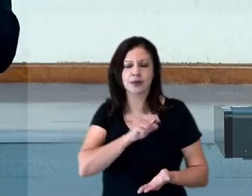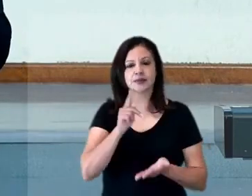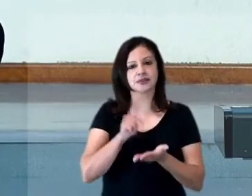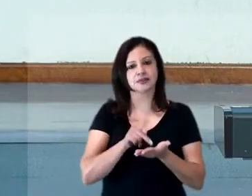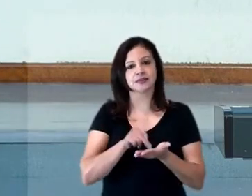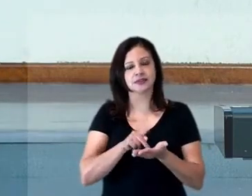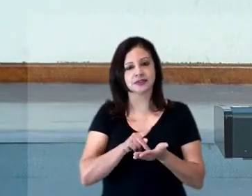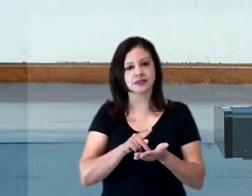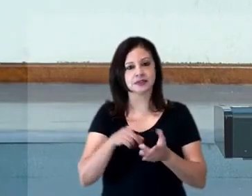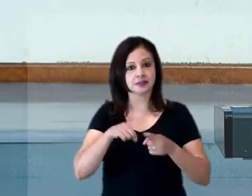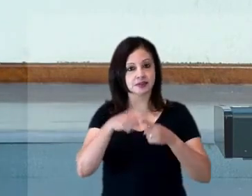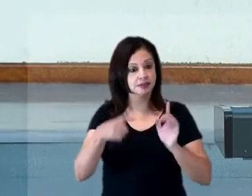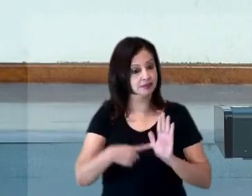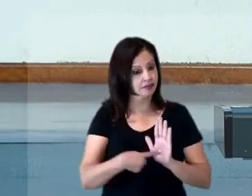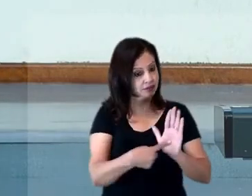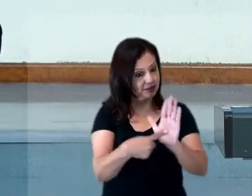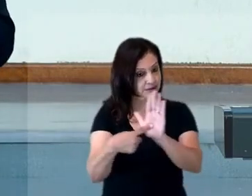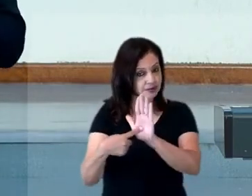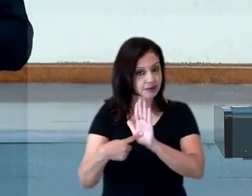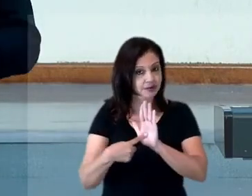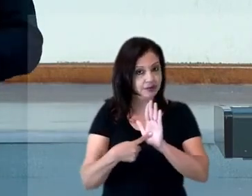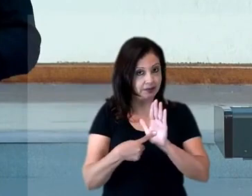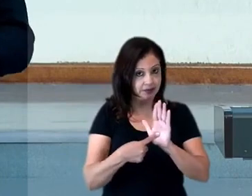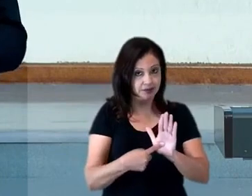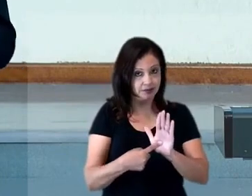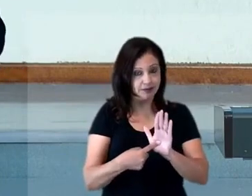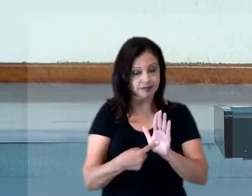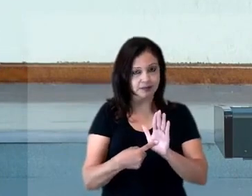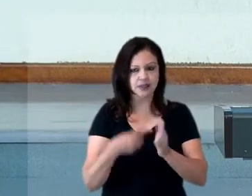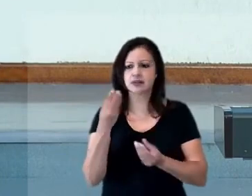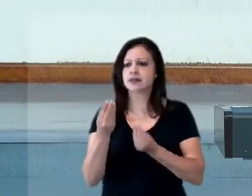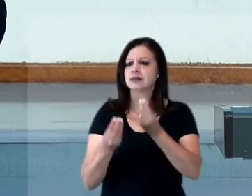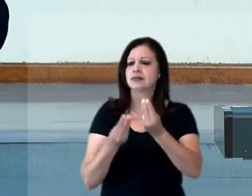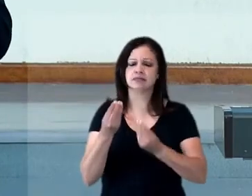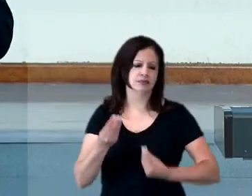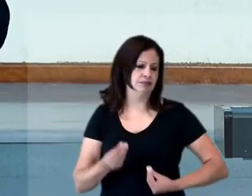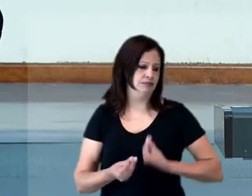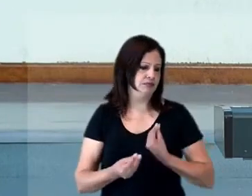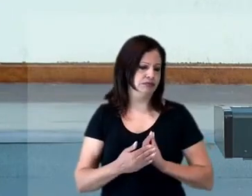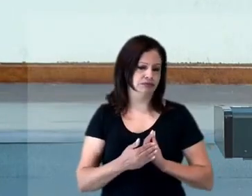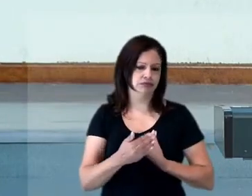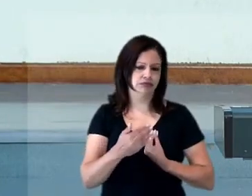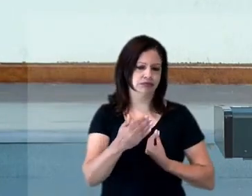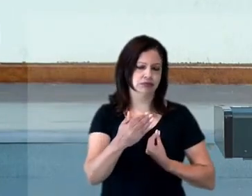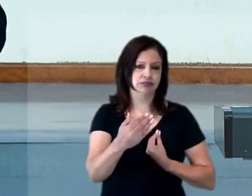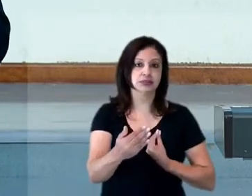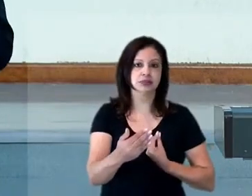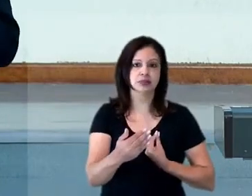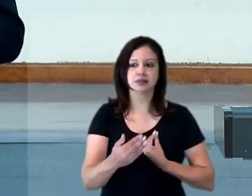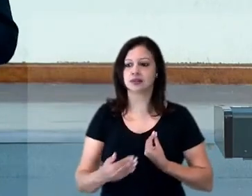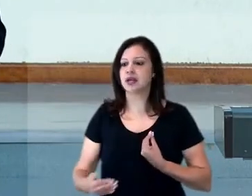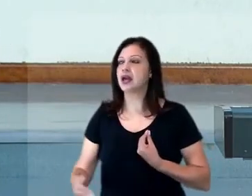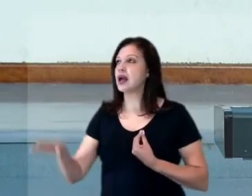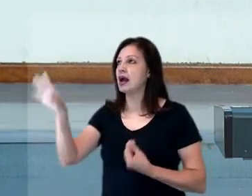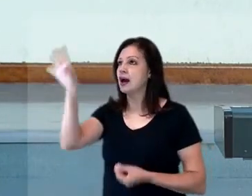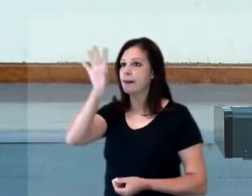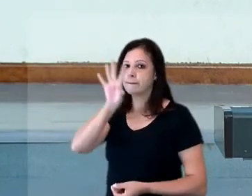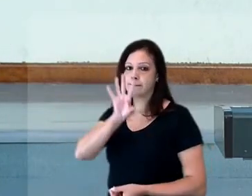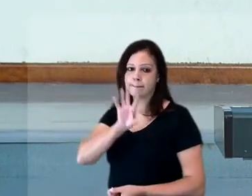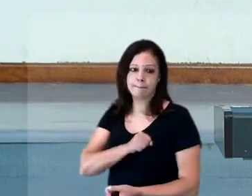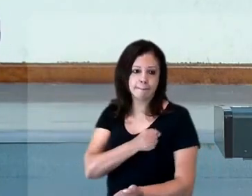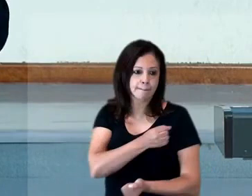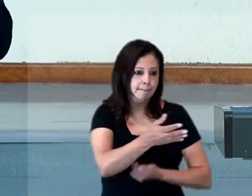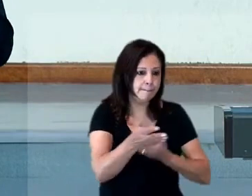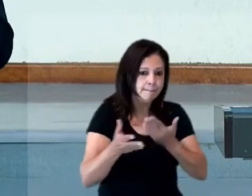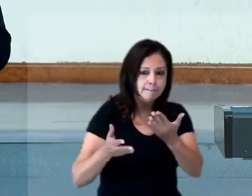demonstrou na prática como devemos andar, ou seja, amando uns aos outros como Ele nos amou,